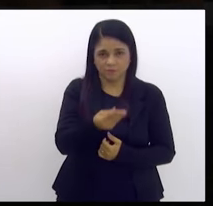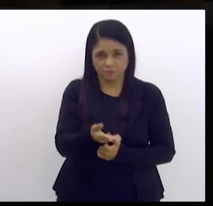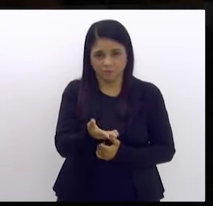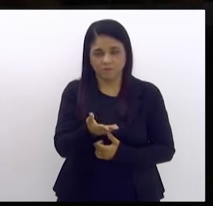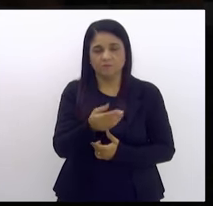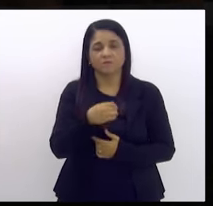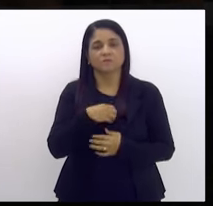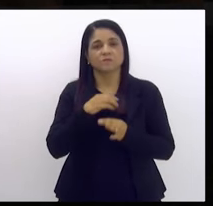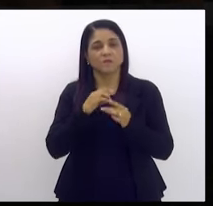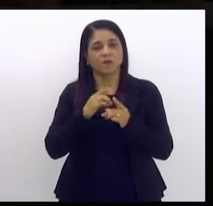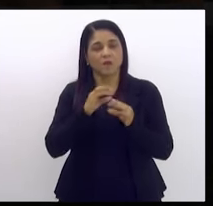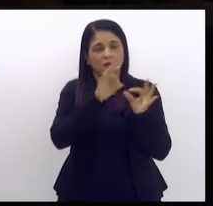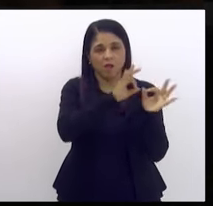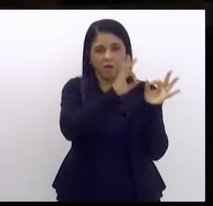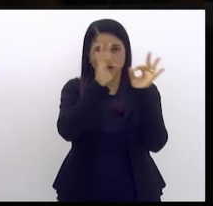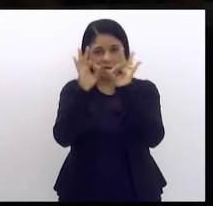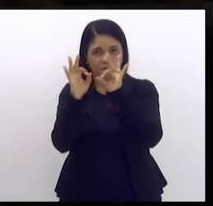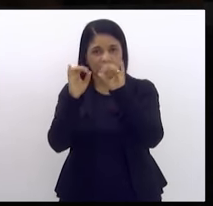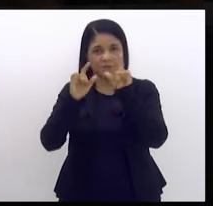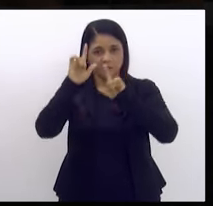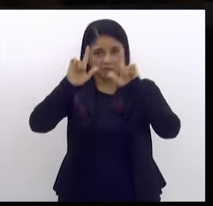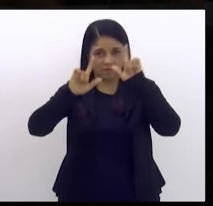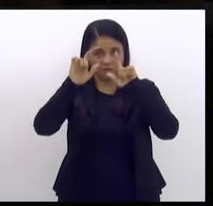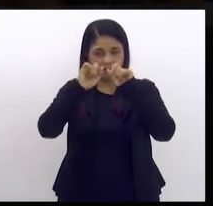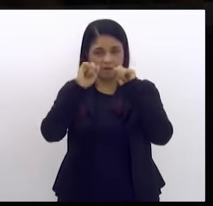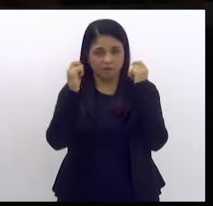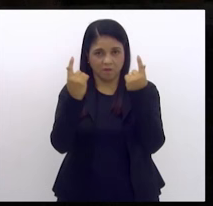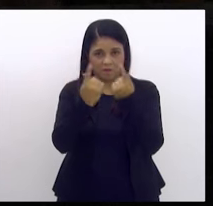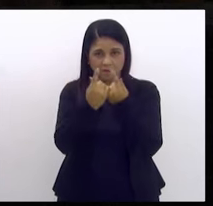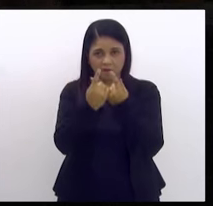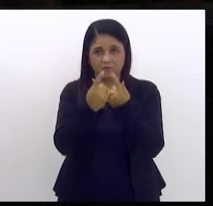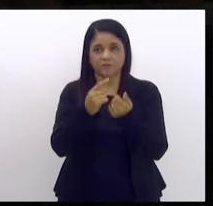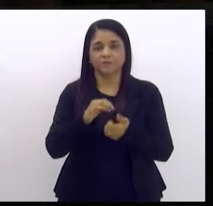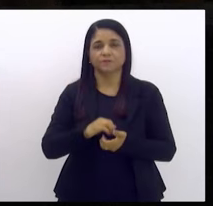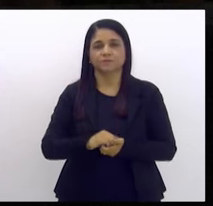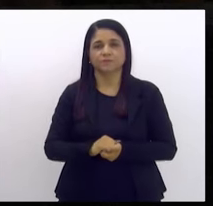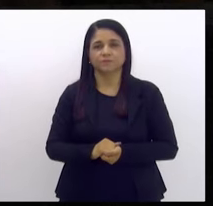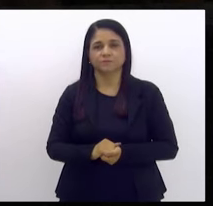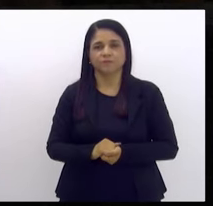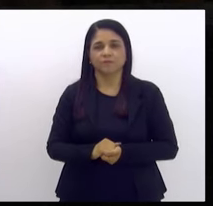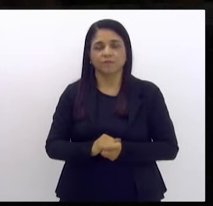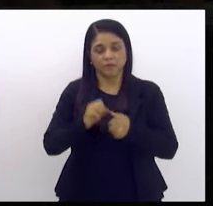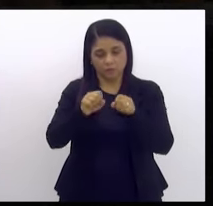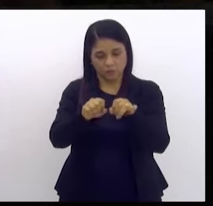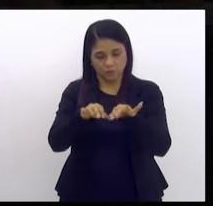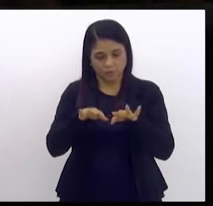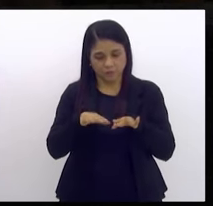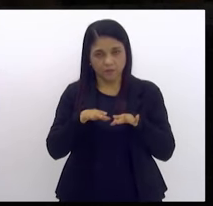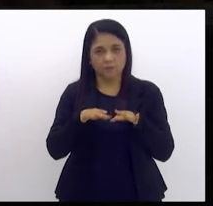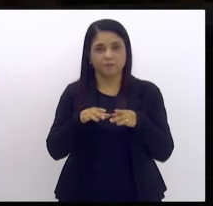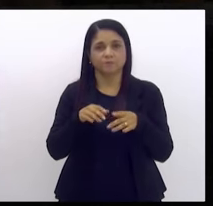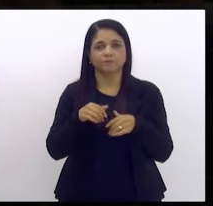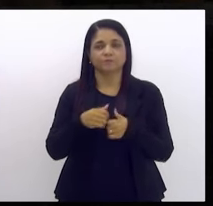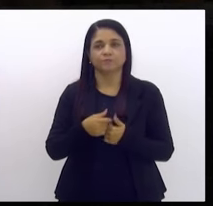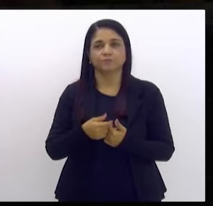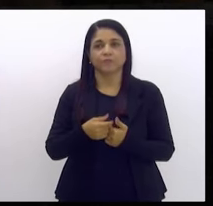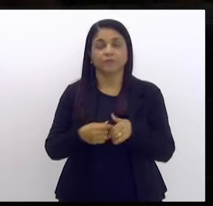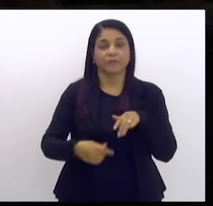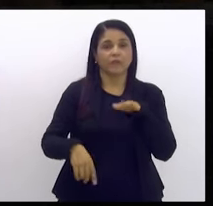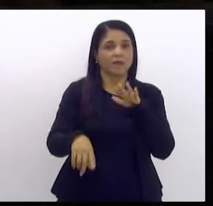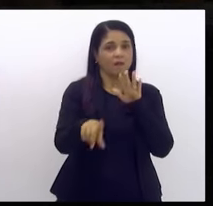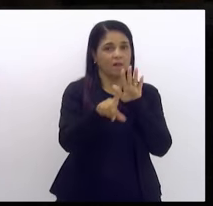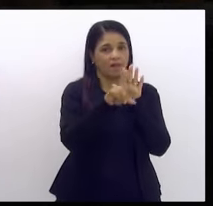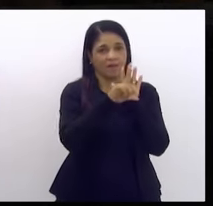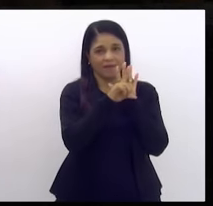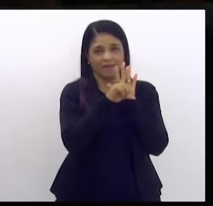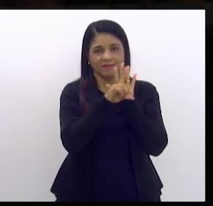nos acompanham pela TV Alerge e aqui no plenário. A lei, senhora